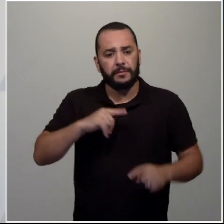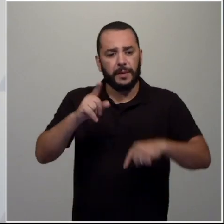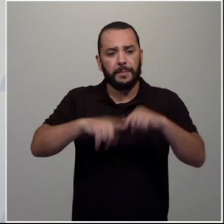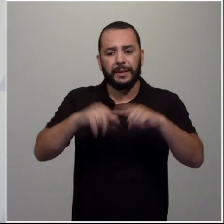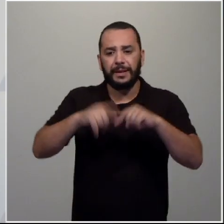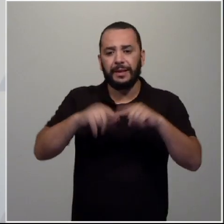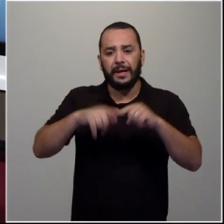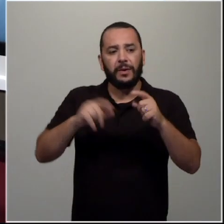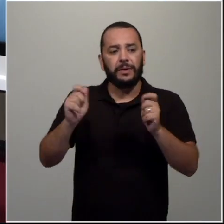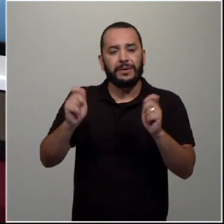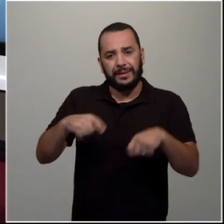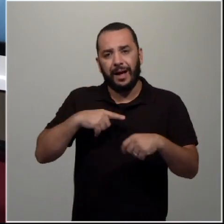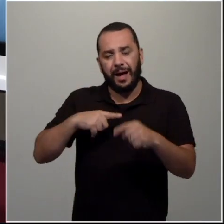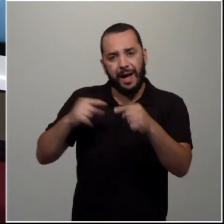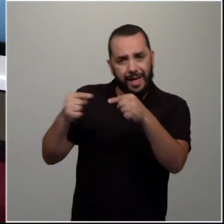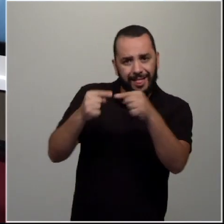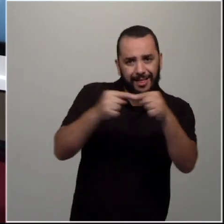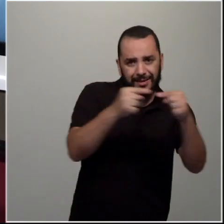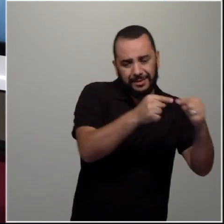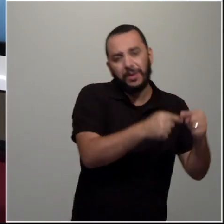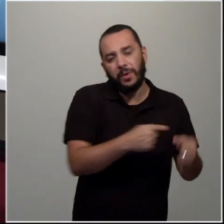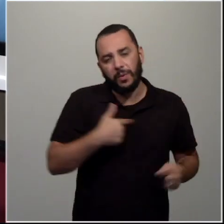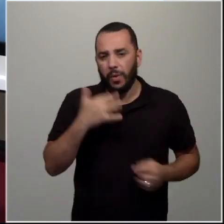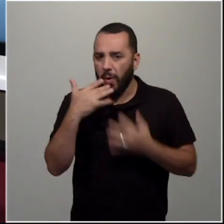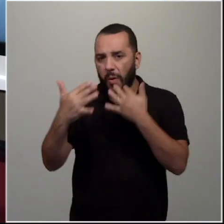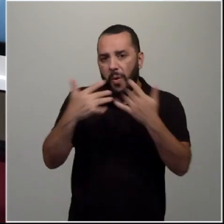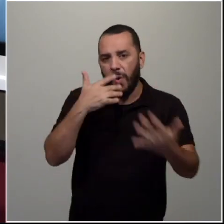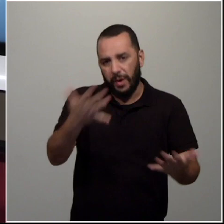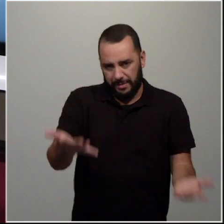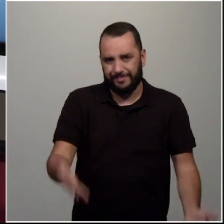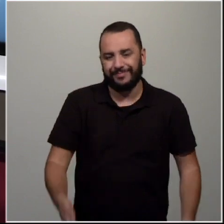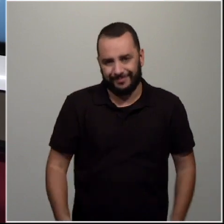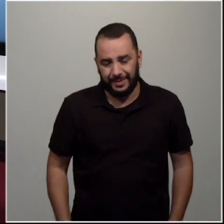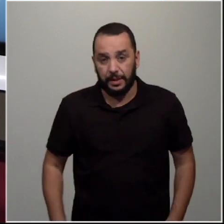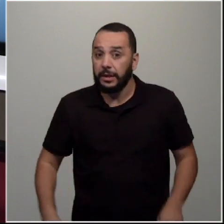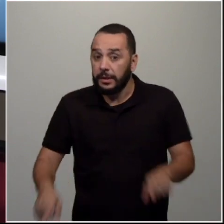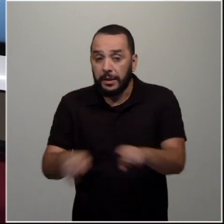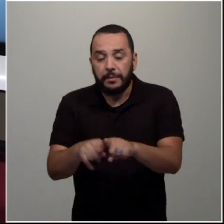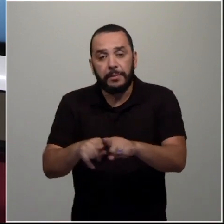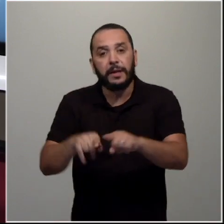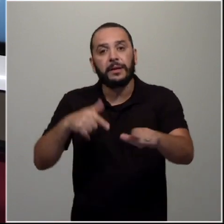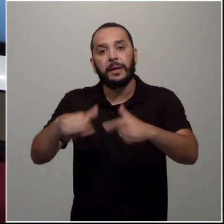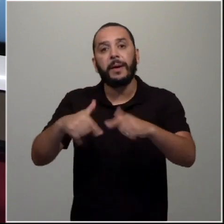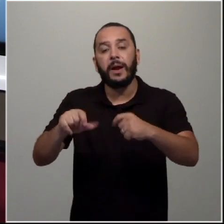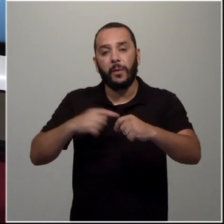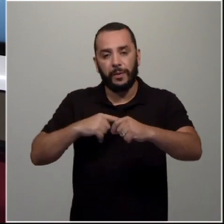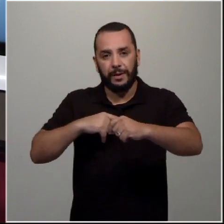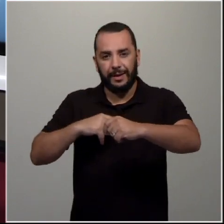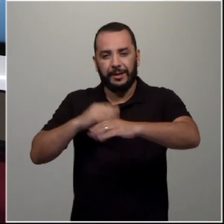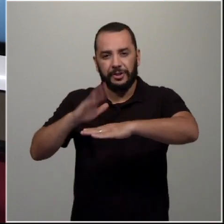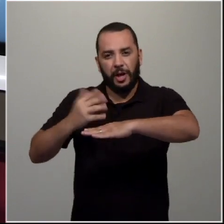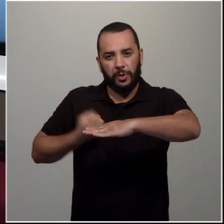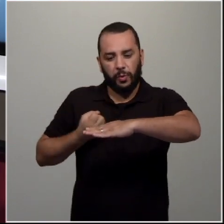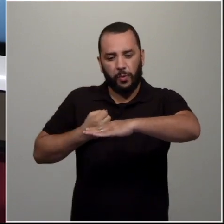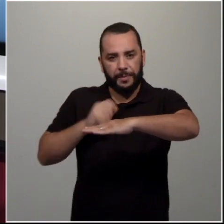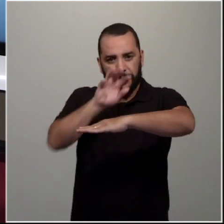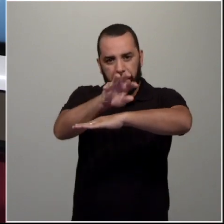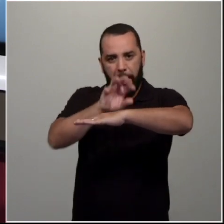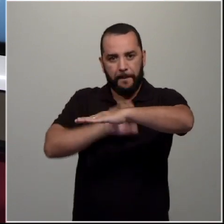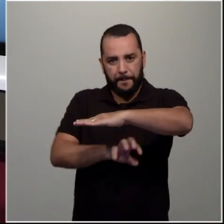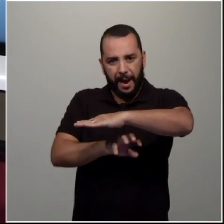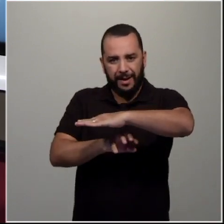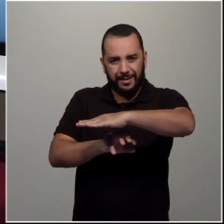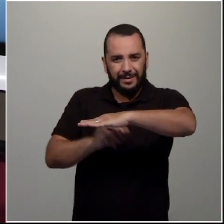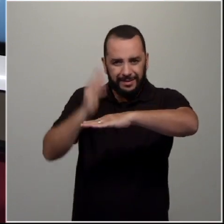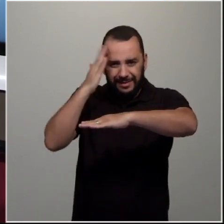permite fazer essas relações uma outra questão é trabalhar as frações a gente consegue perceber a partir de um inteiro